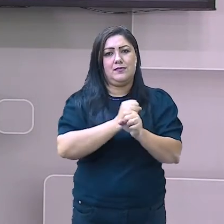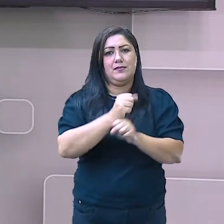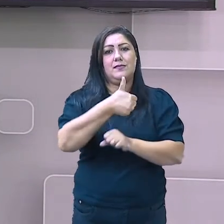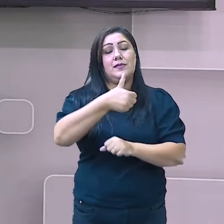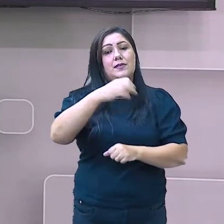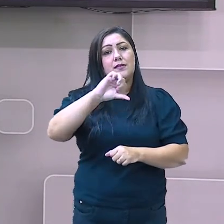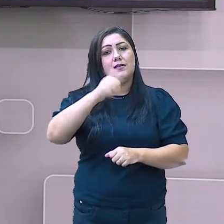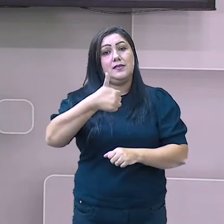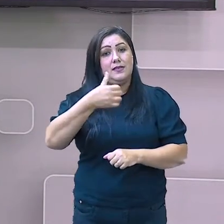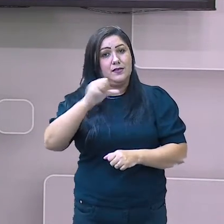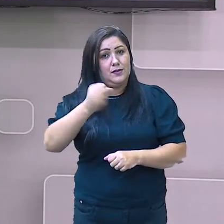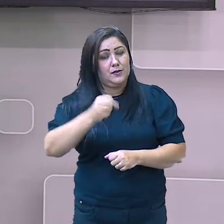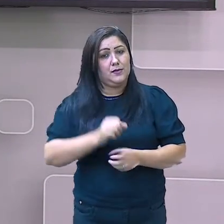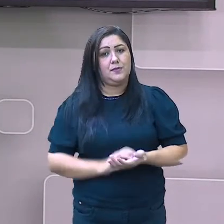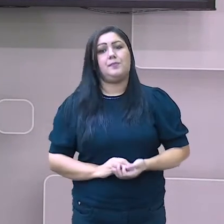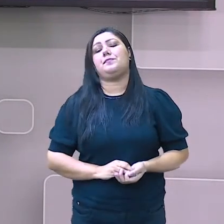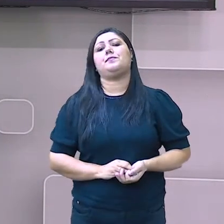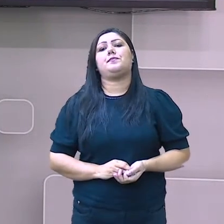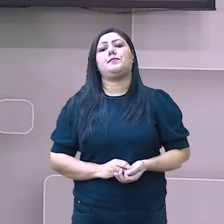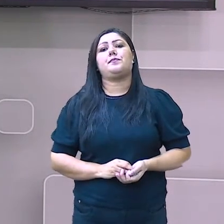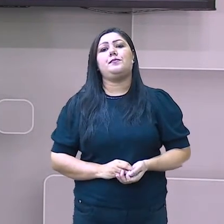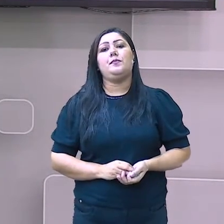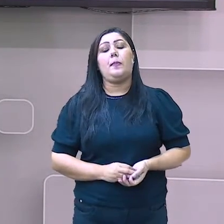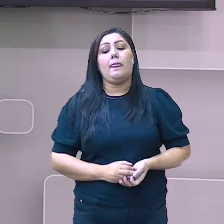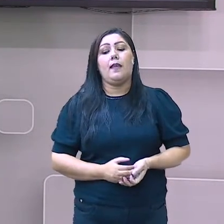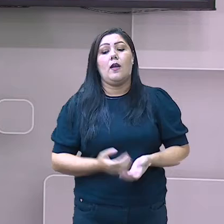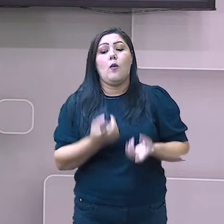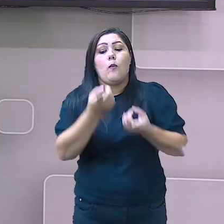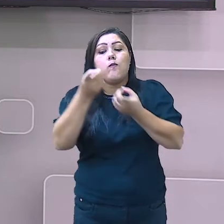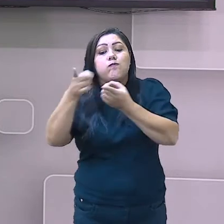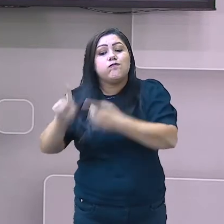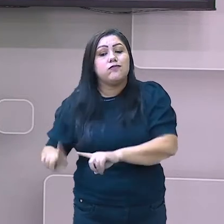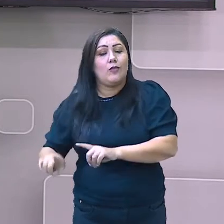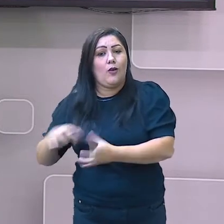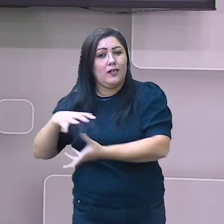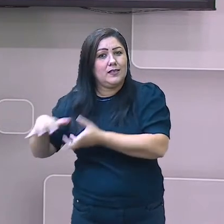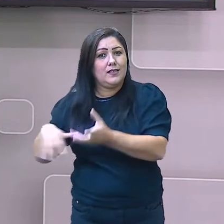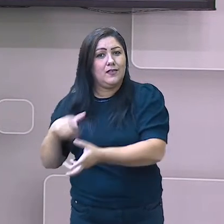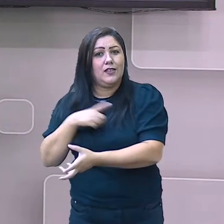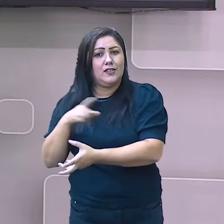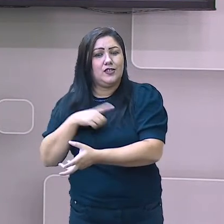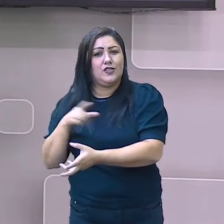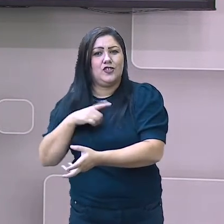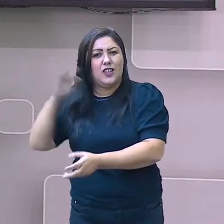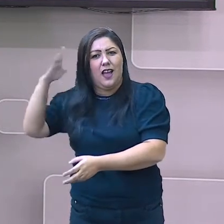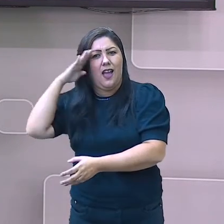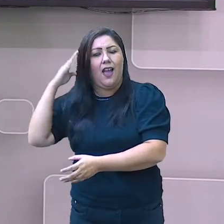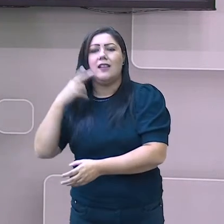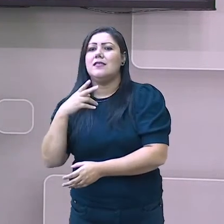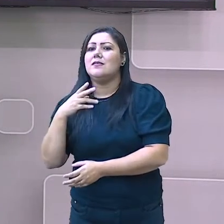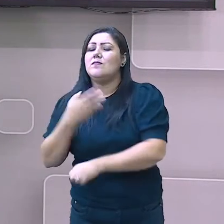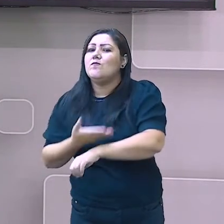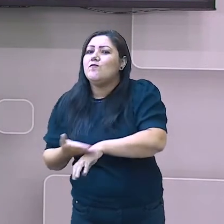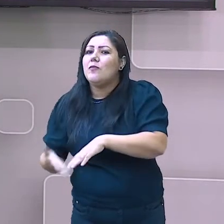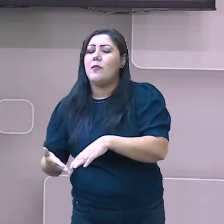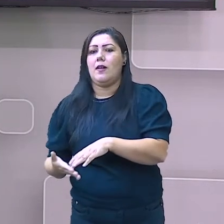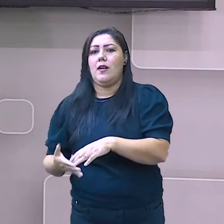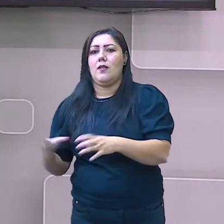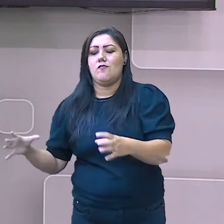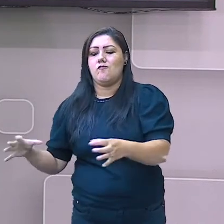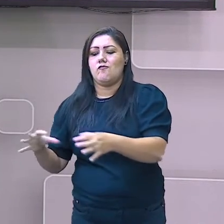1918. Do lado dos contra-revolucionários, formou-se o Exército Branco, reunindo oficiais